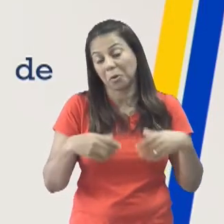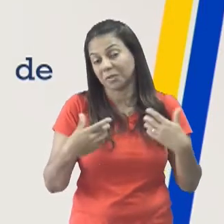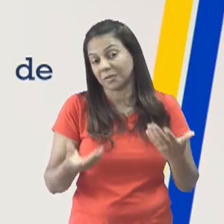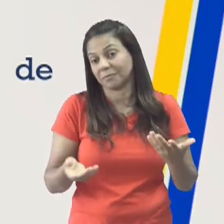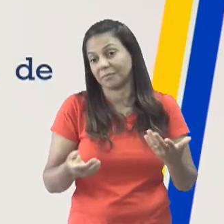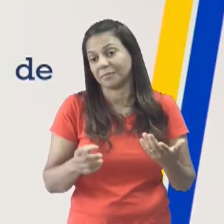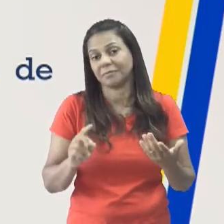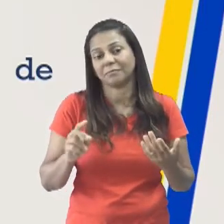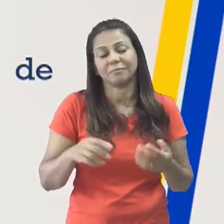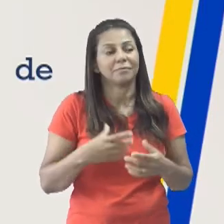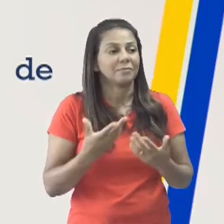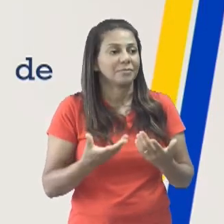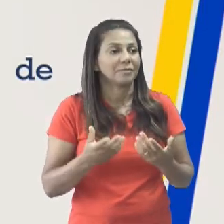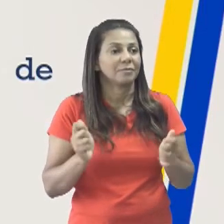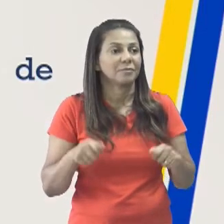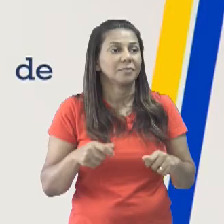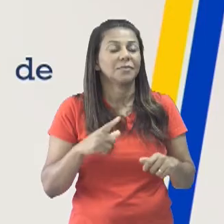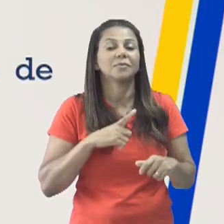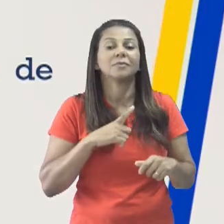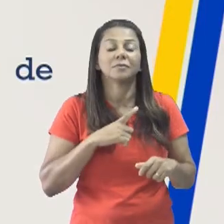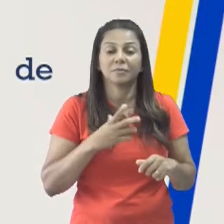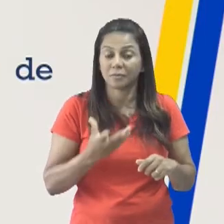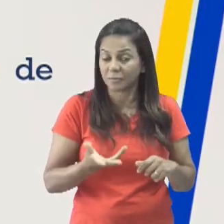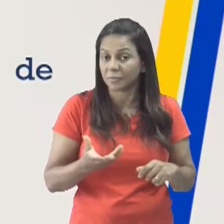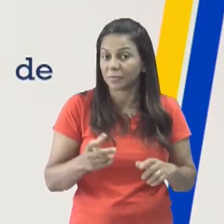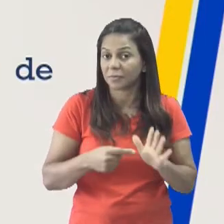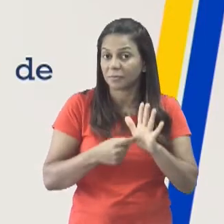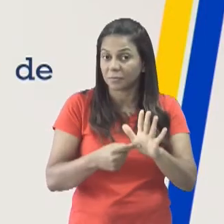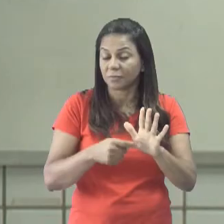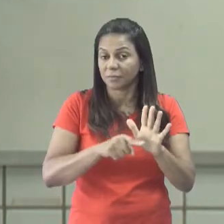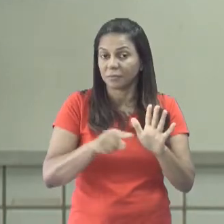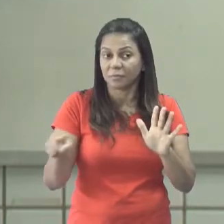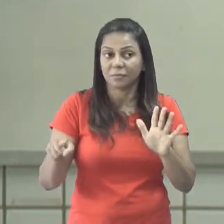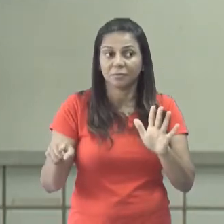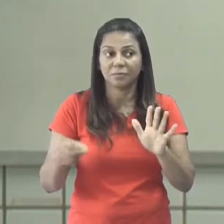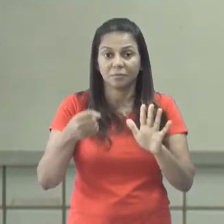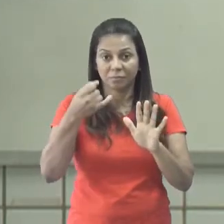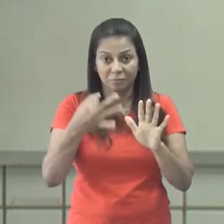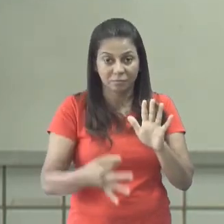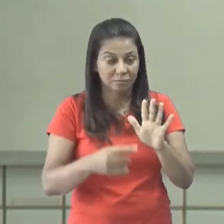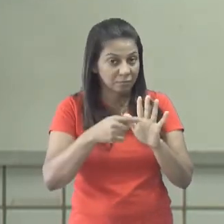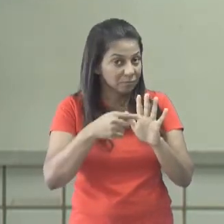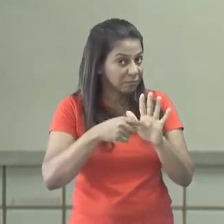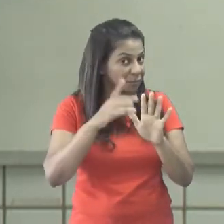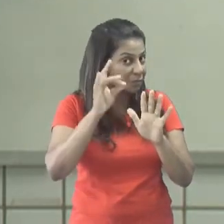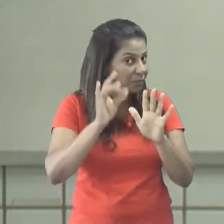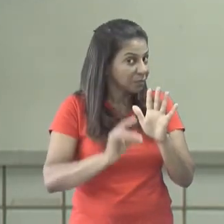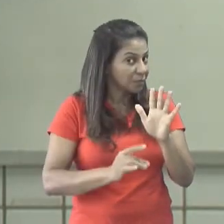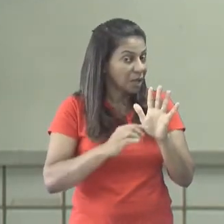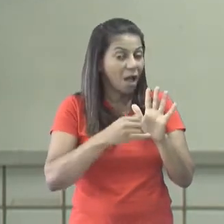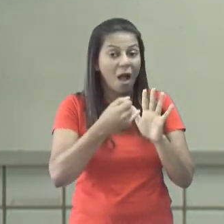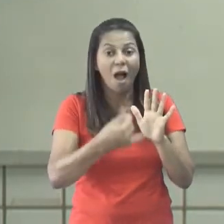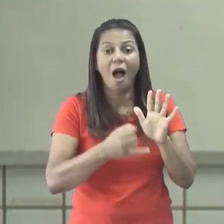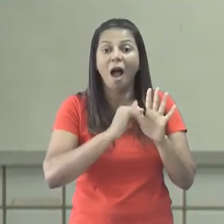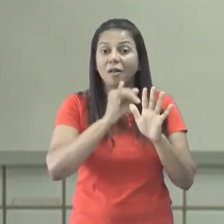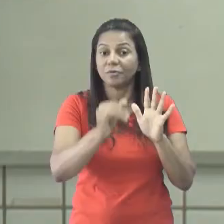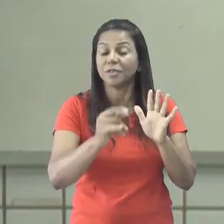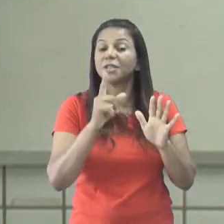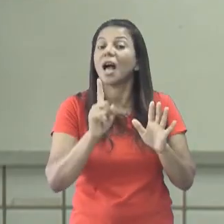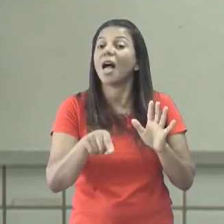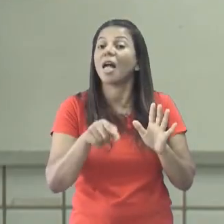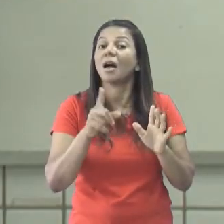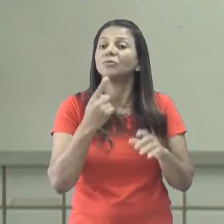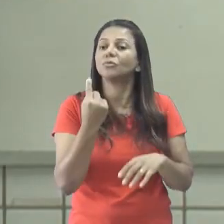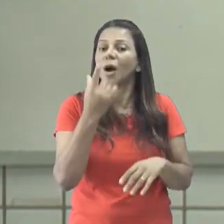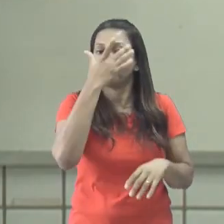divagando. Nesse caso, também vai aparecer lá na descrição do texto escrito, que ali é um monólogo que ele vai ficar